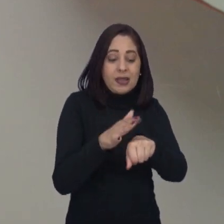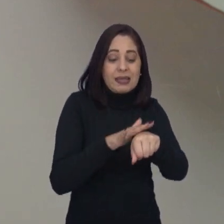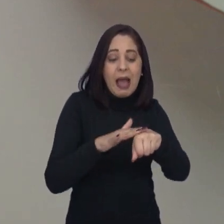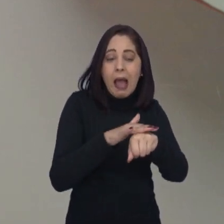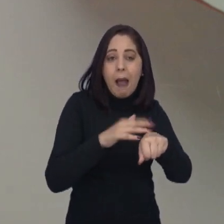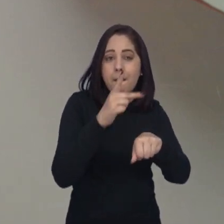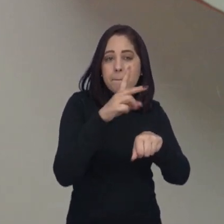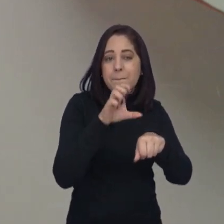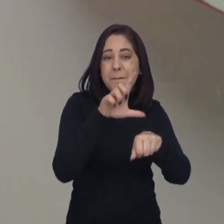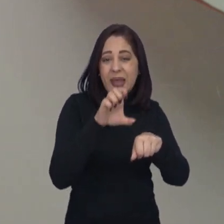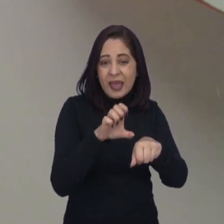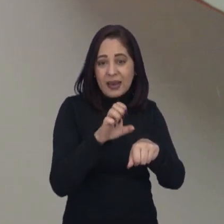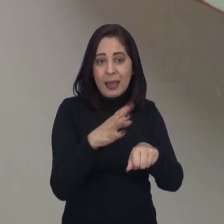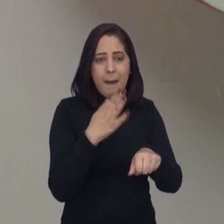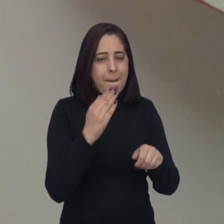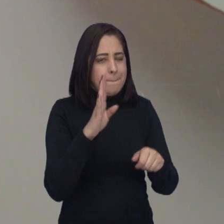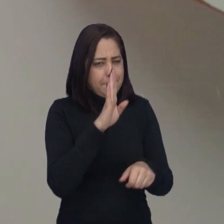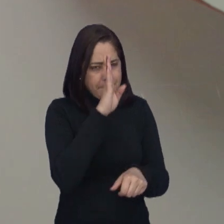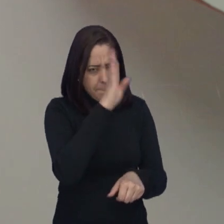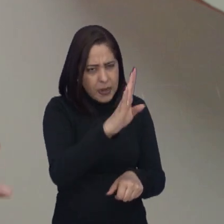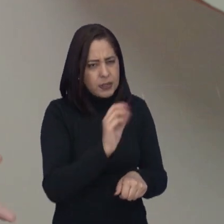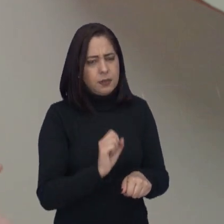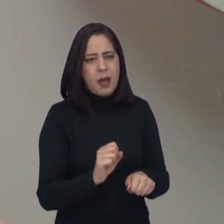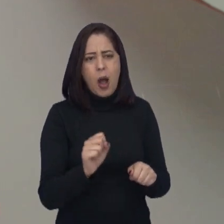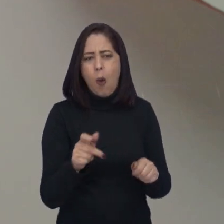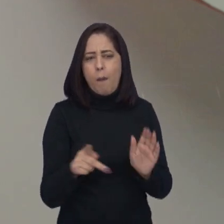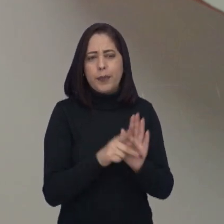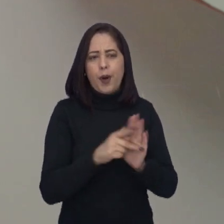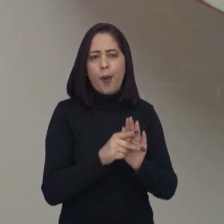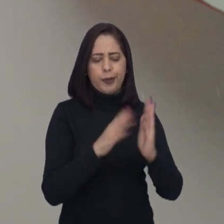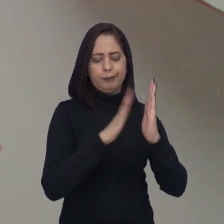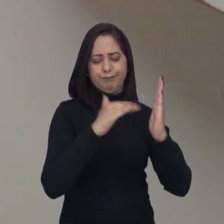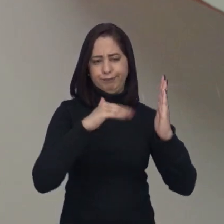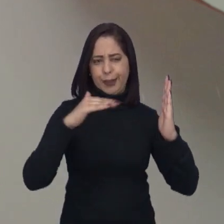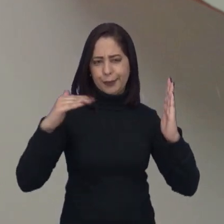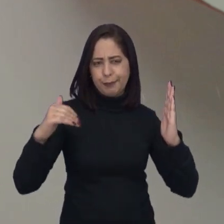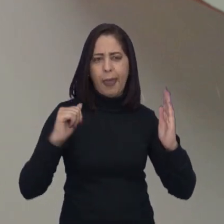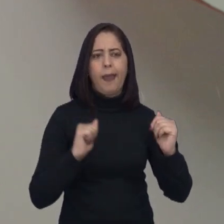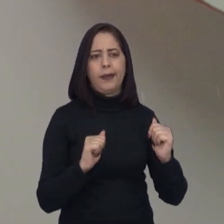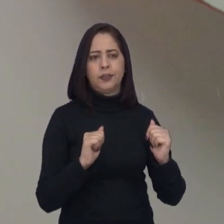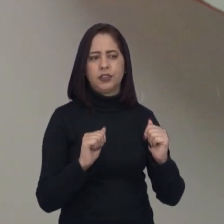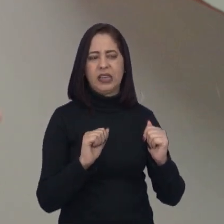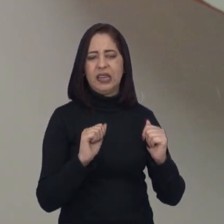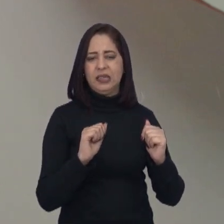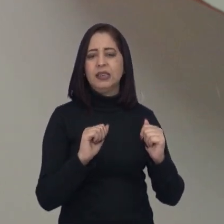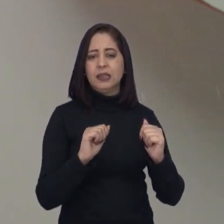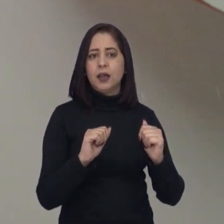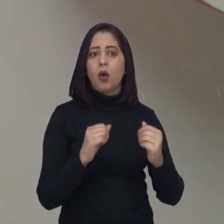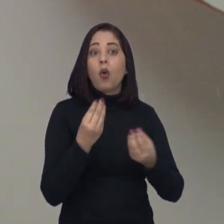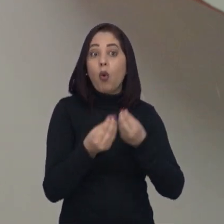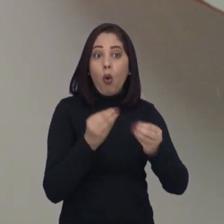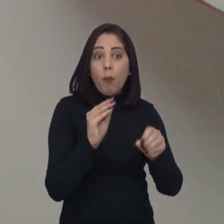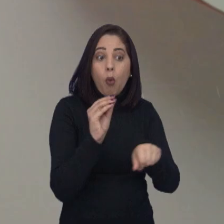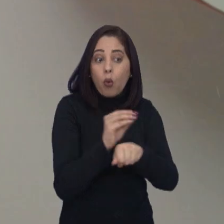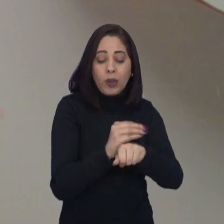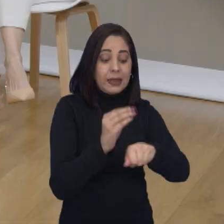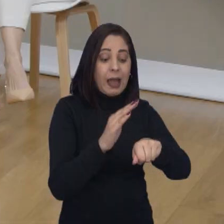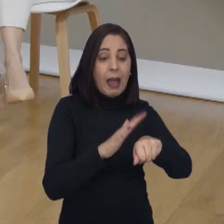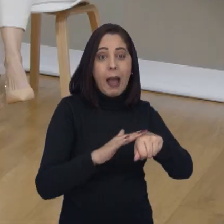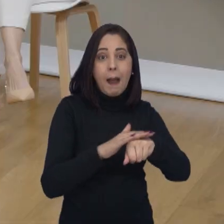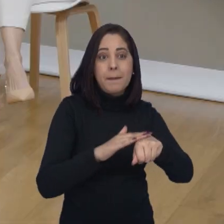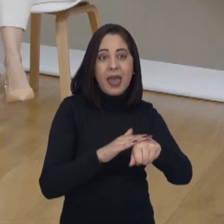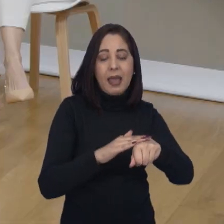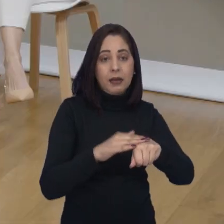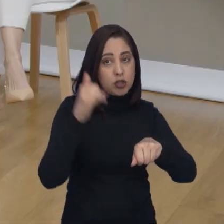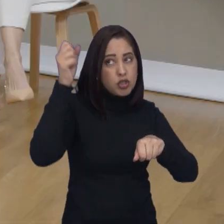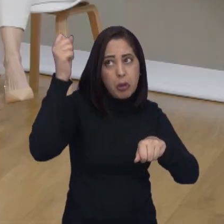estéticos, aquelas promessas que a gente vê às vezes na internet, né, de remédios milagrosos. Quais são os cuidados que ela deve ter com o